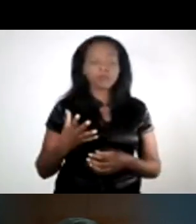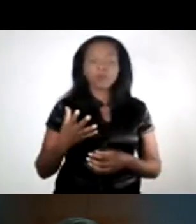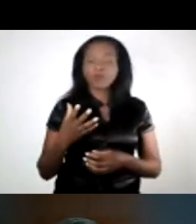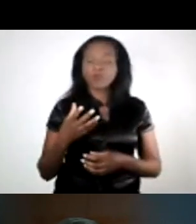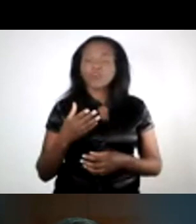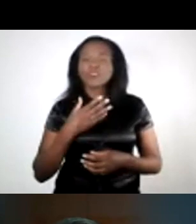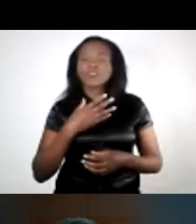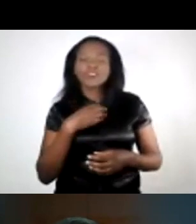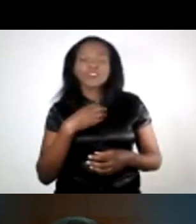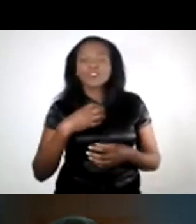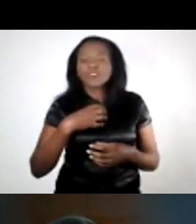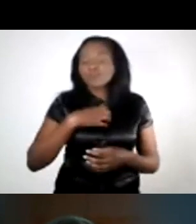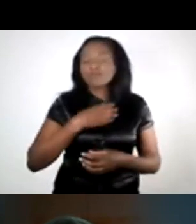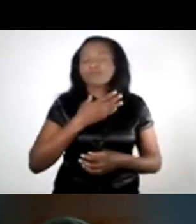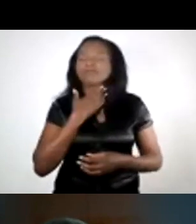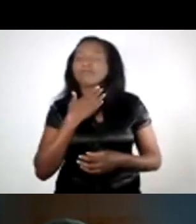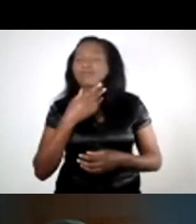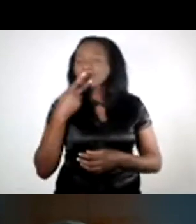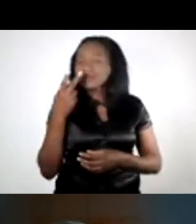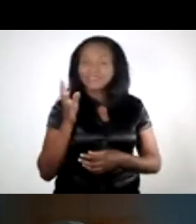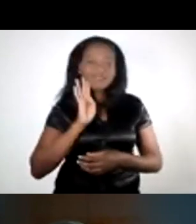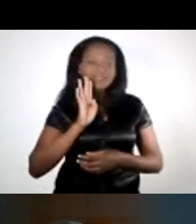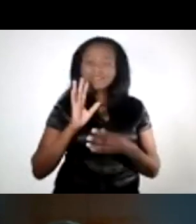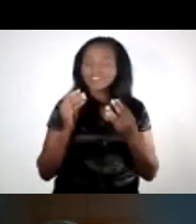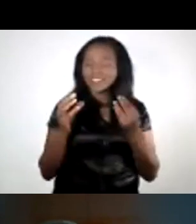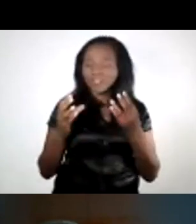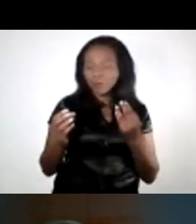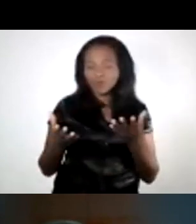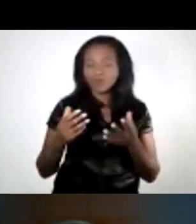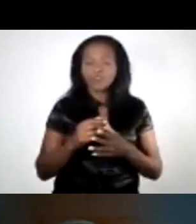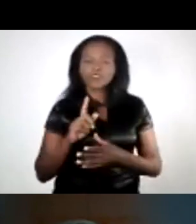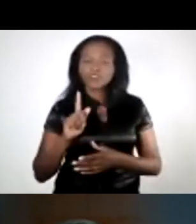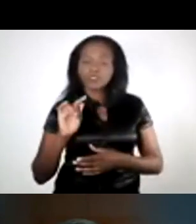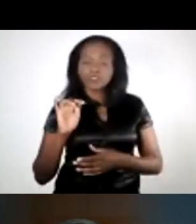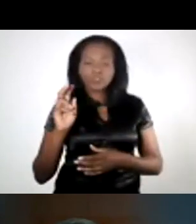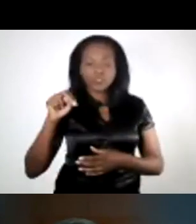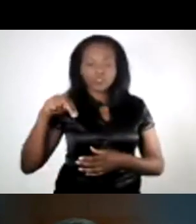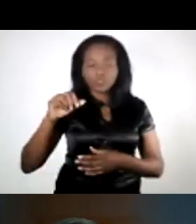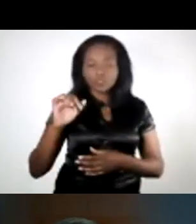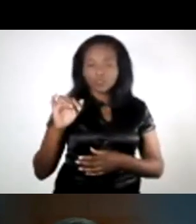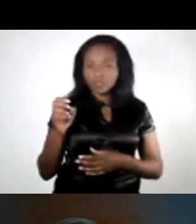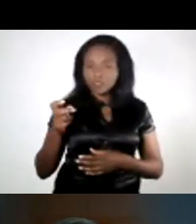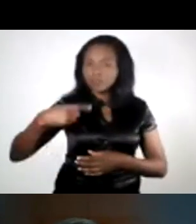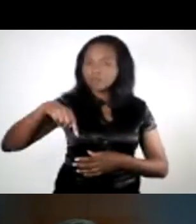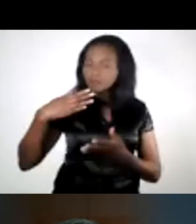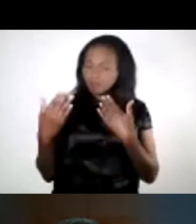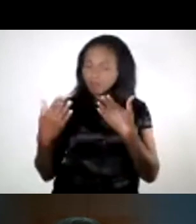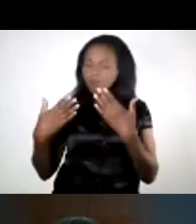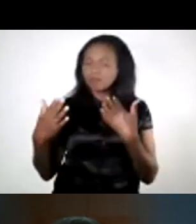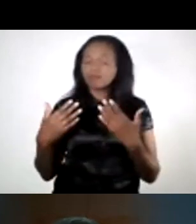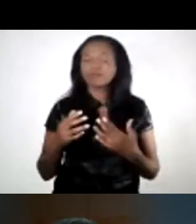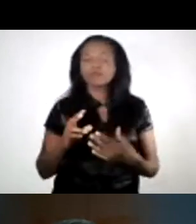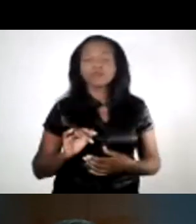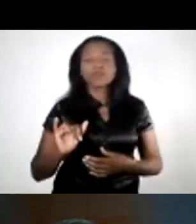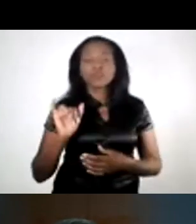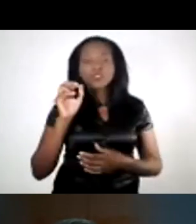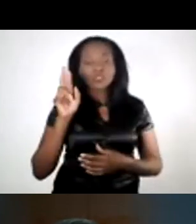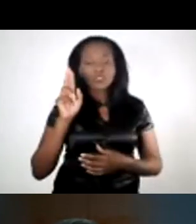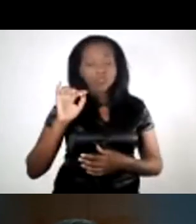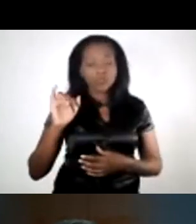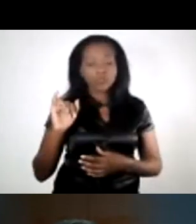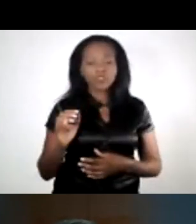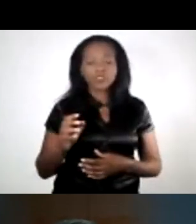muito gostoso também. A Giovanni, né, que a gente estava dialogando, Julie, a